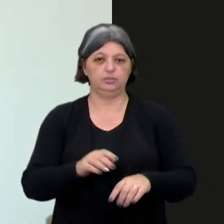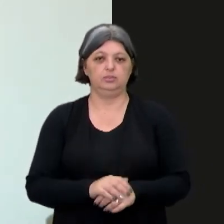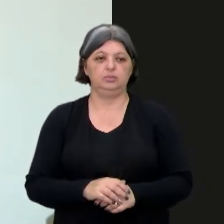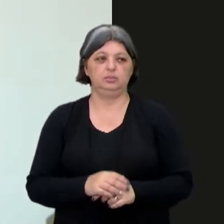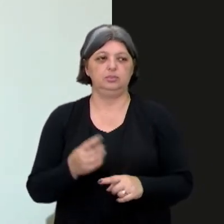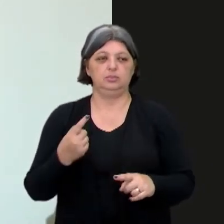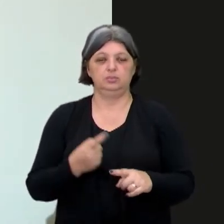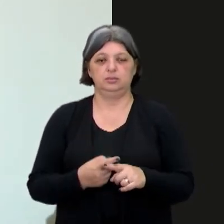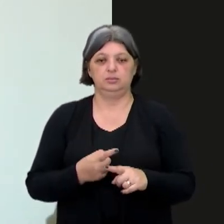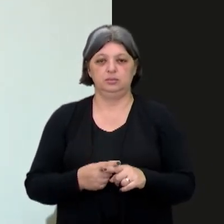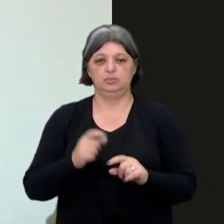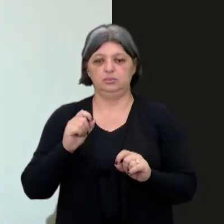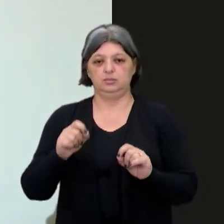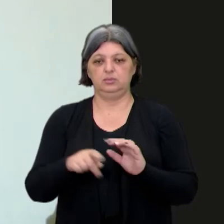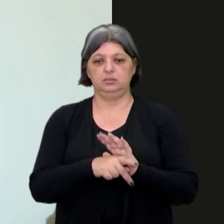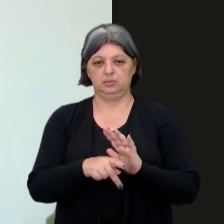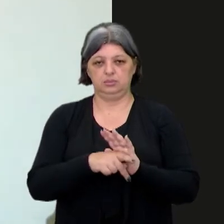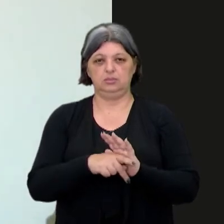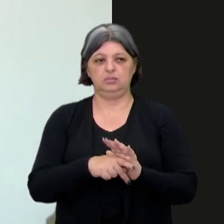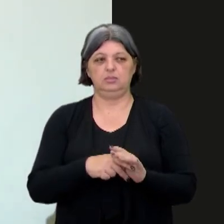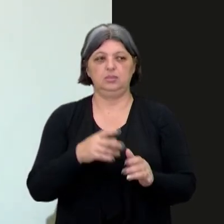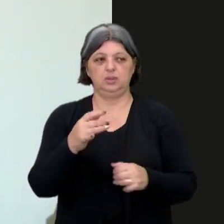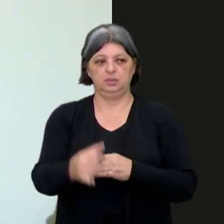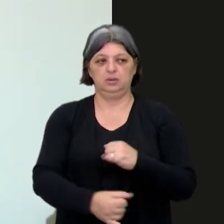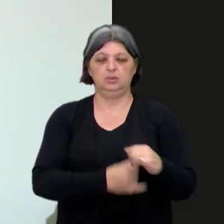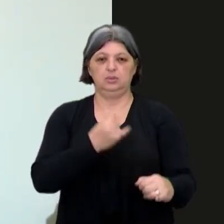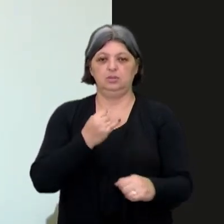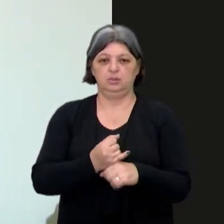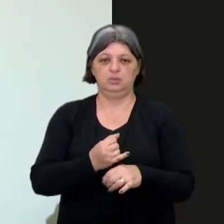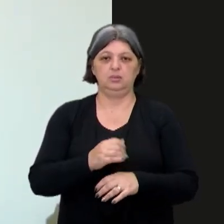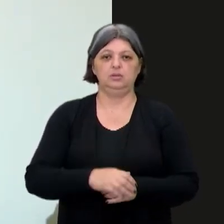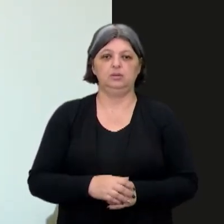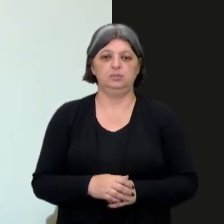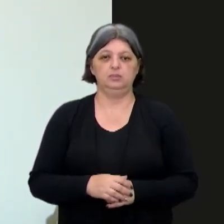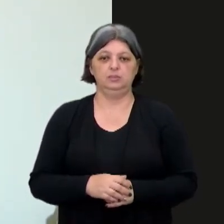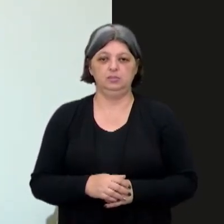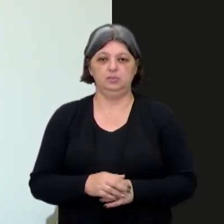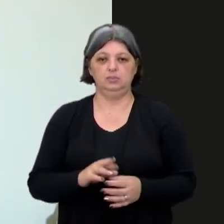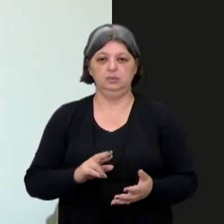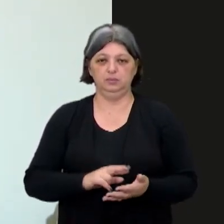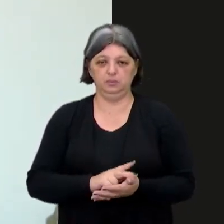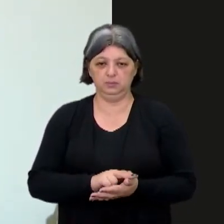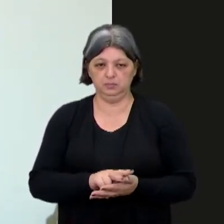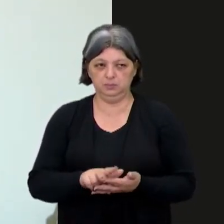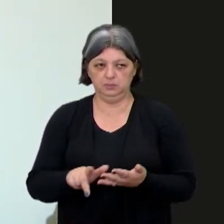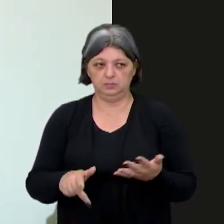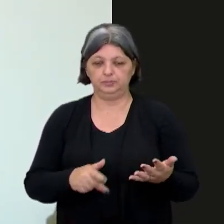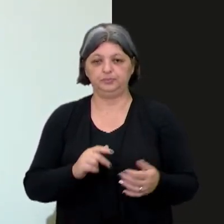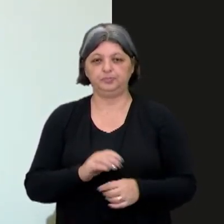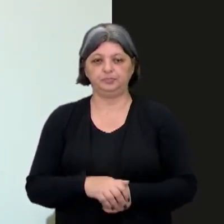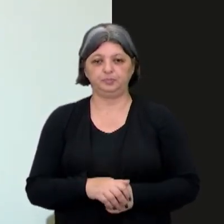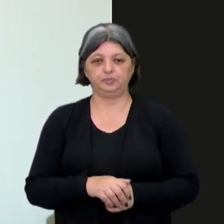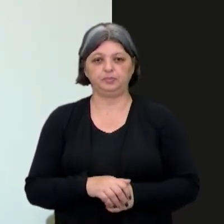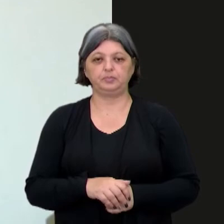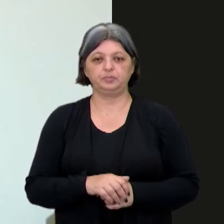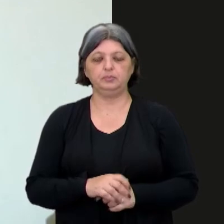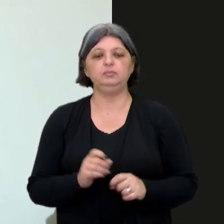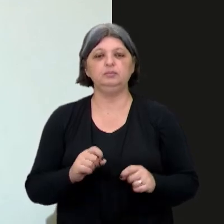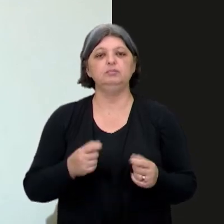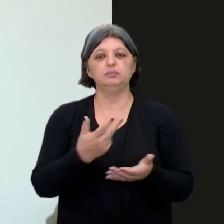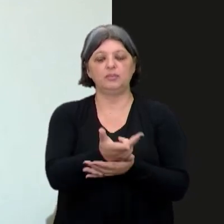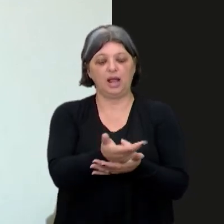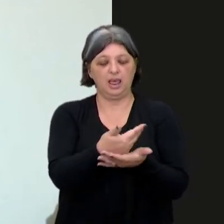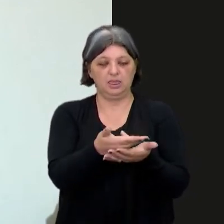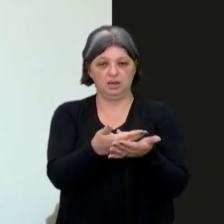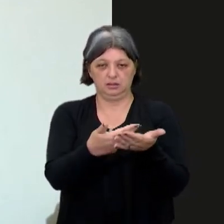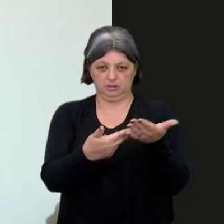chegam, né? Então, os jornais também foram para a internet e tal. Uma das coisas interessantes da linguagem da Charge é um pouco um desenho que